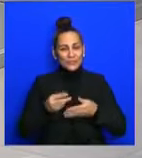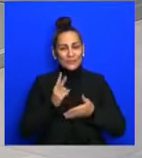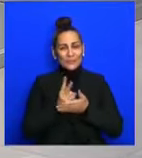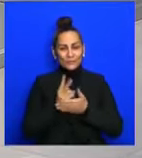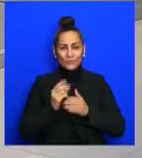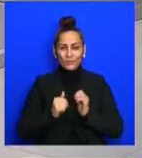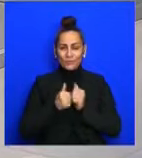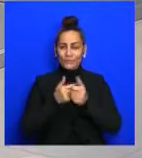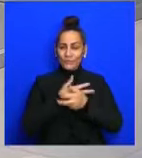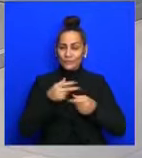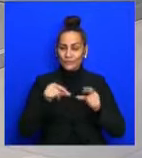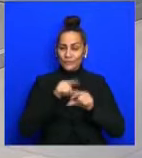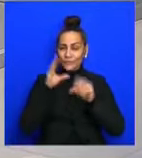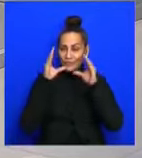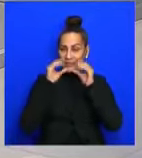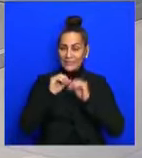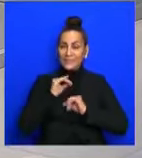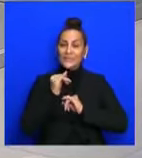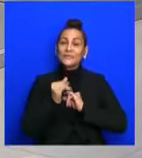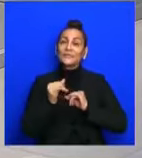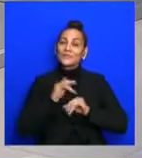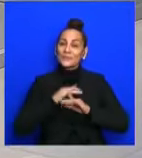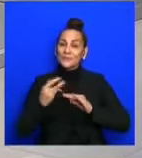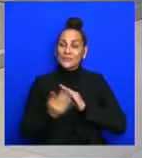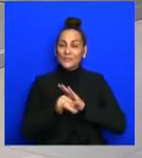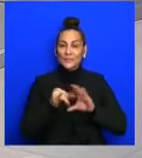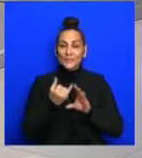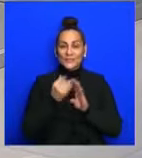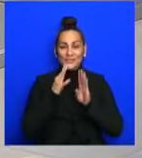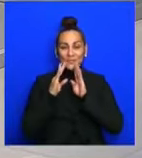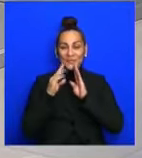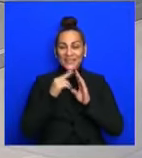também para acompanhar os demais sorteios da noite através dos perfis do